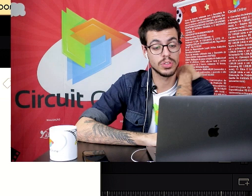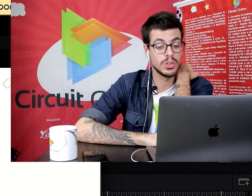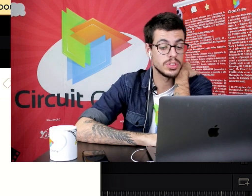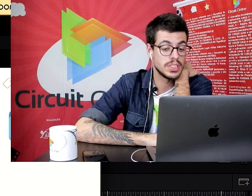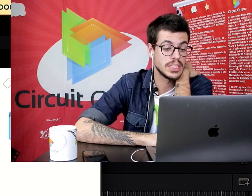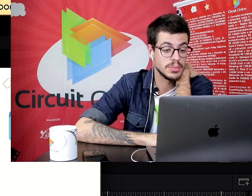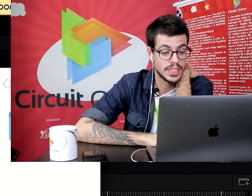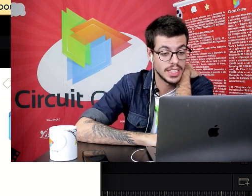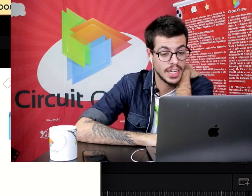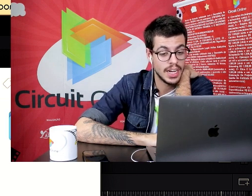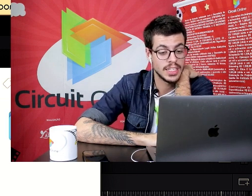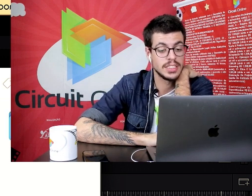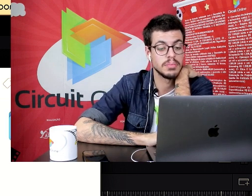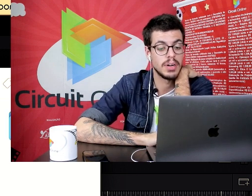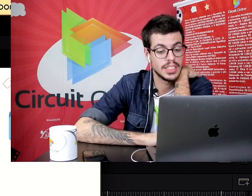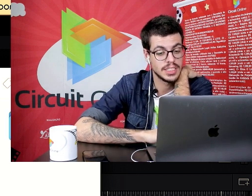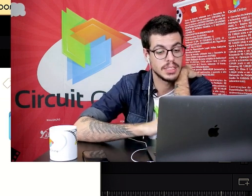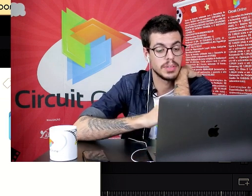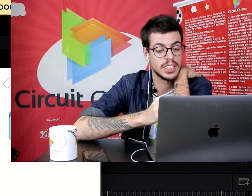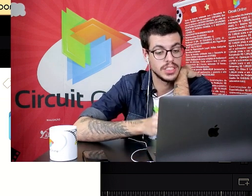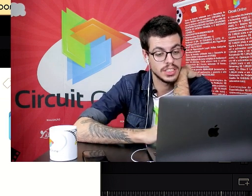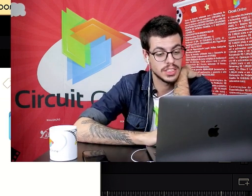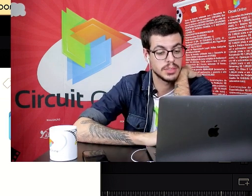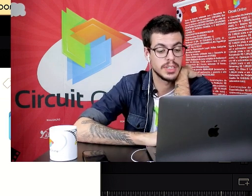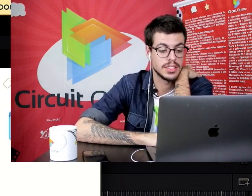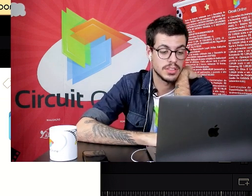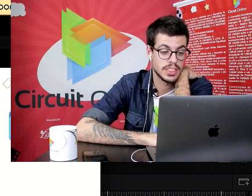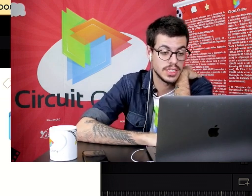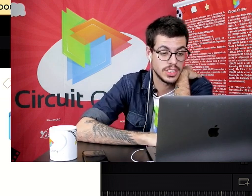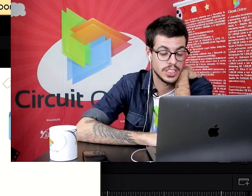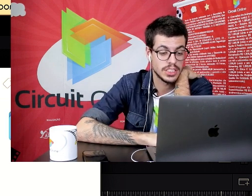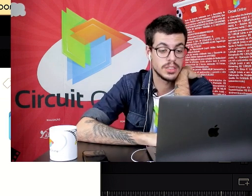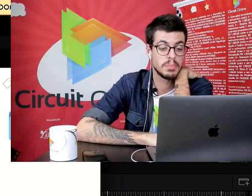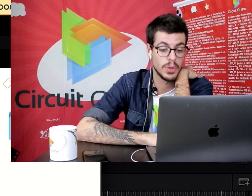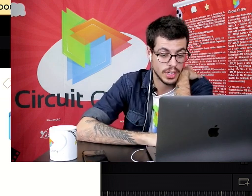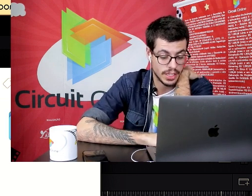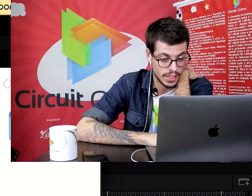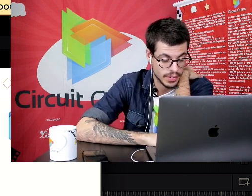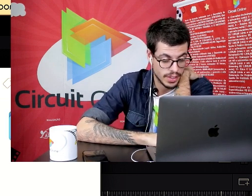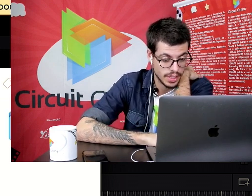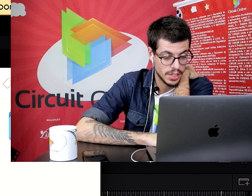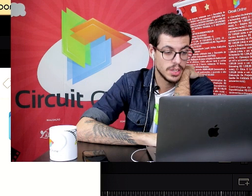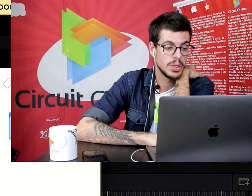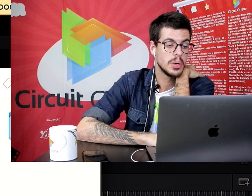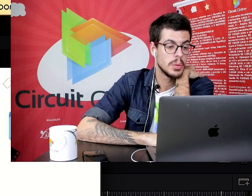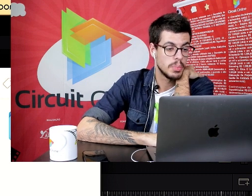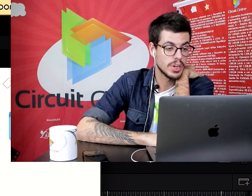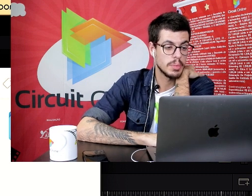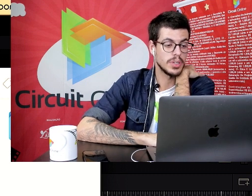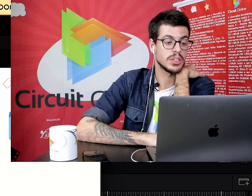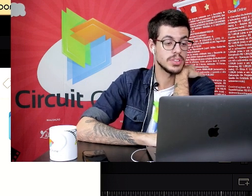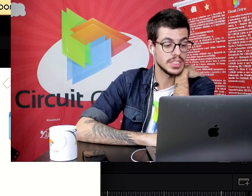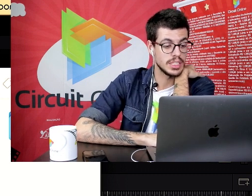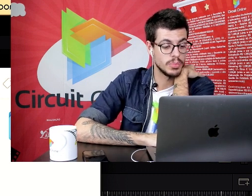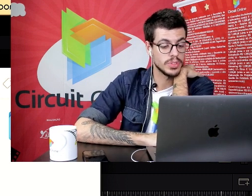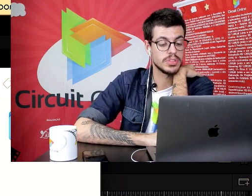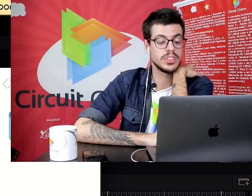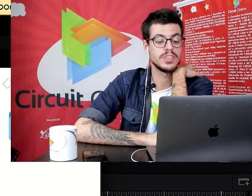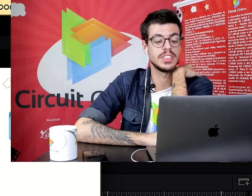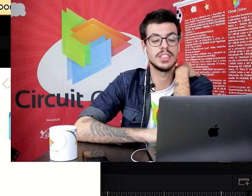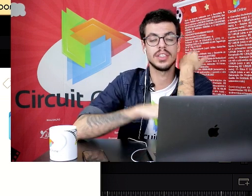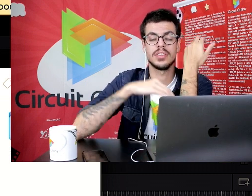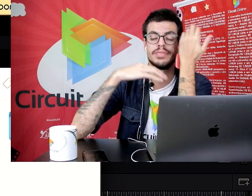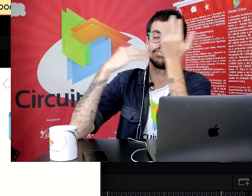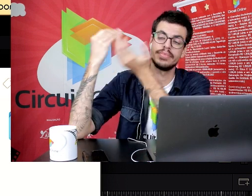separa todos esses materiais em pastas separadinhos, pastas organizadinhas. Por quê? Porque pode acontecer muito